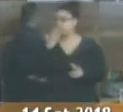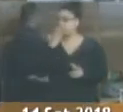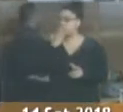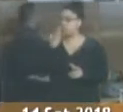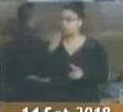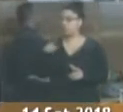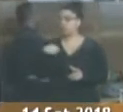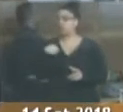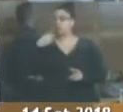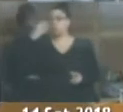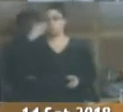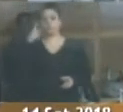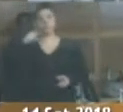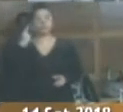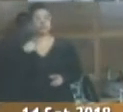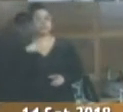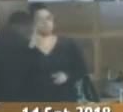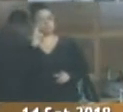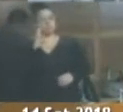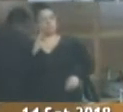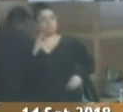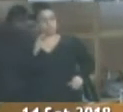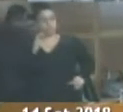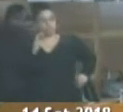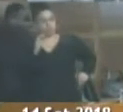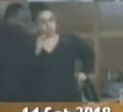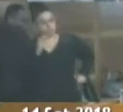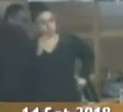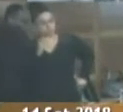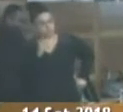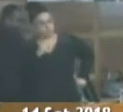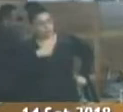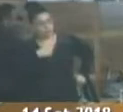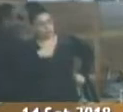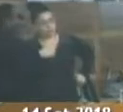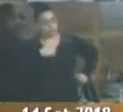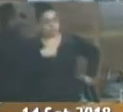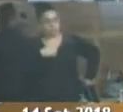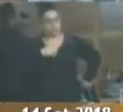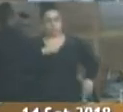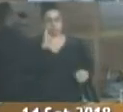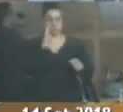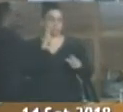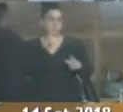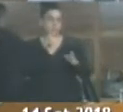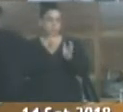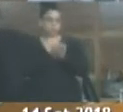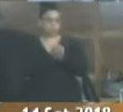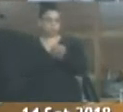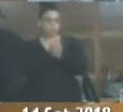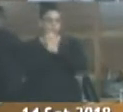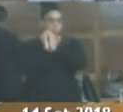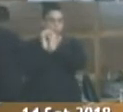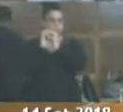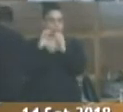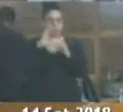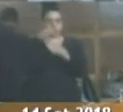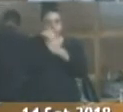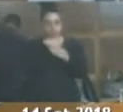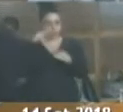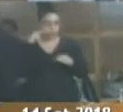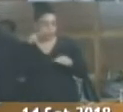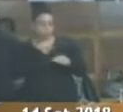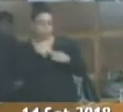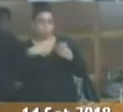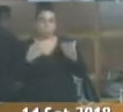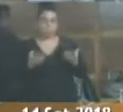a gente provou depois o animal, a vieira, e caramba, nós falamos